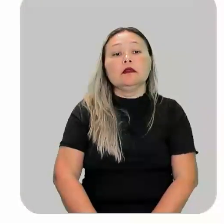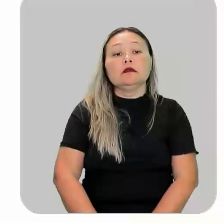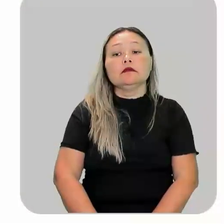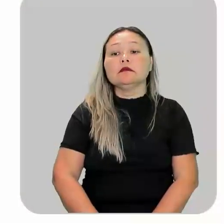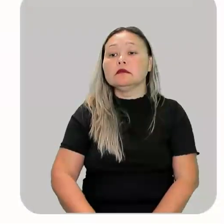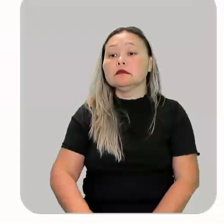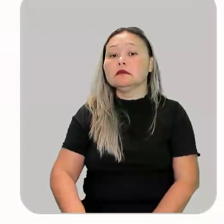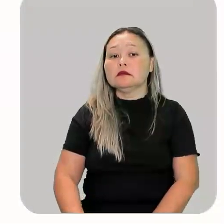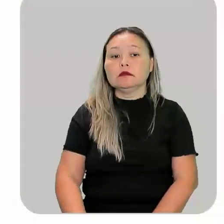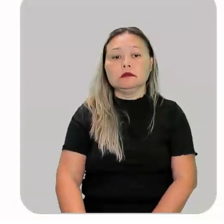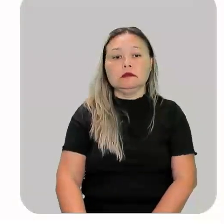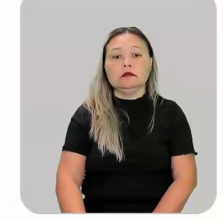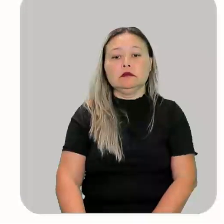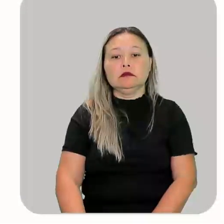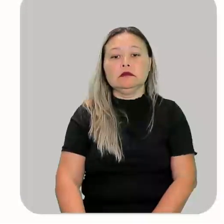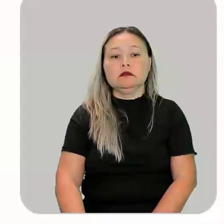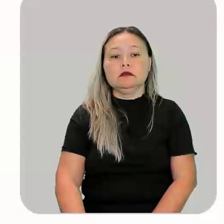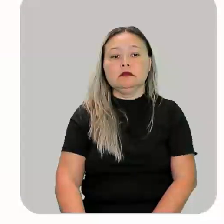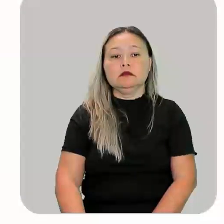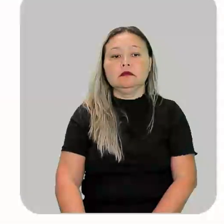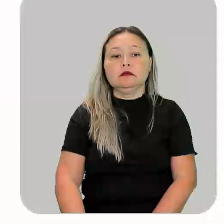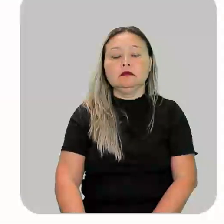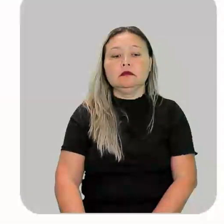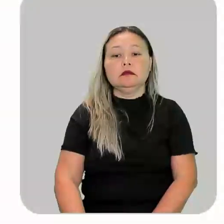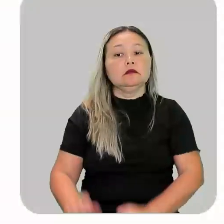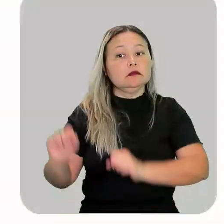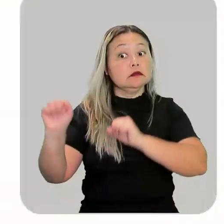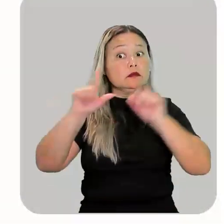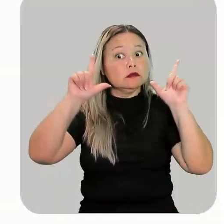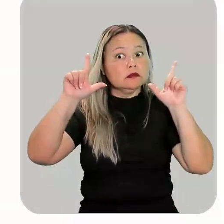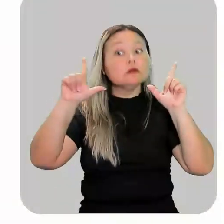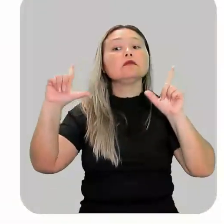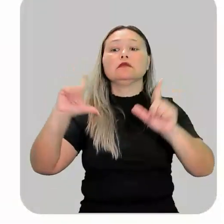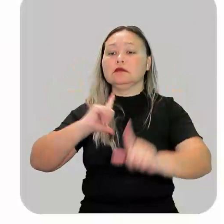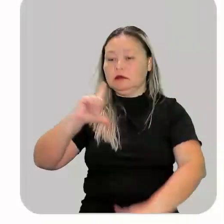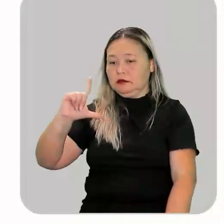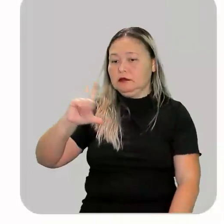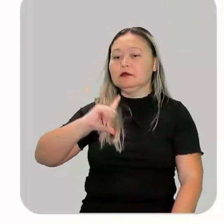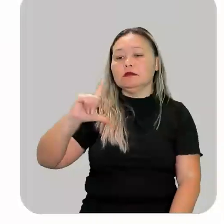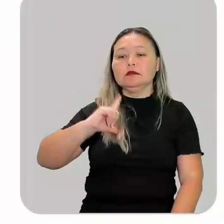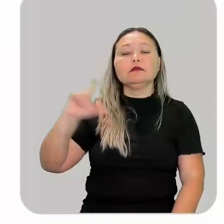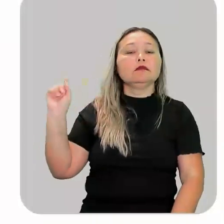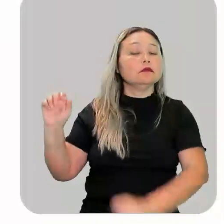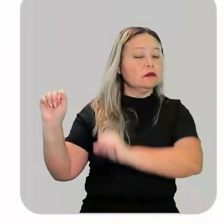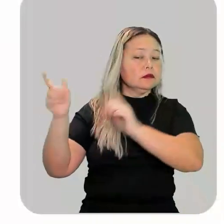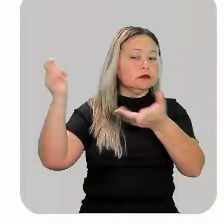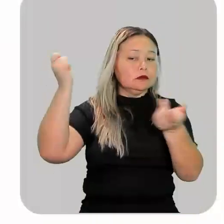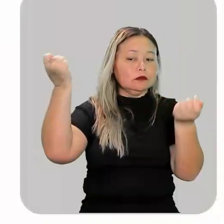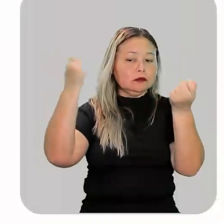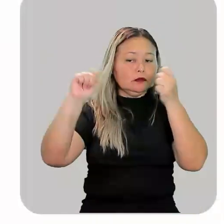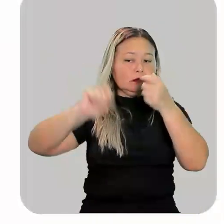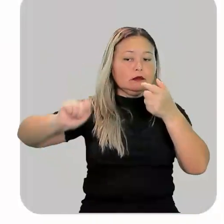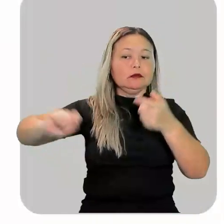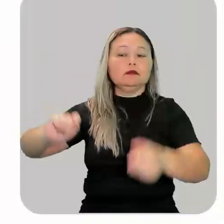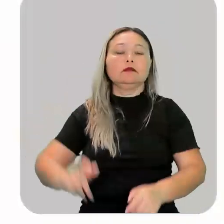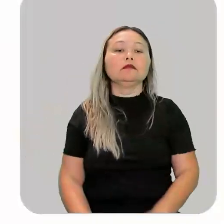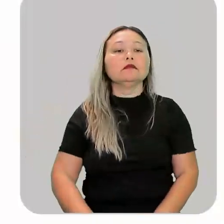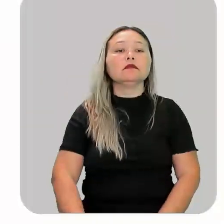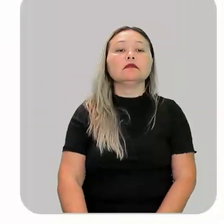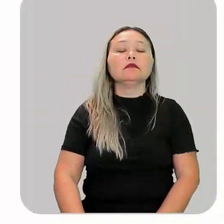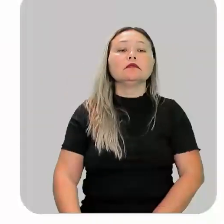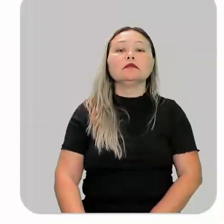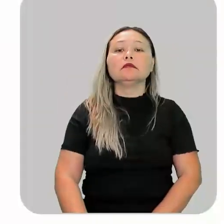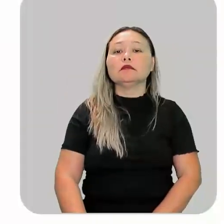Tem um espacinho para fazer? Acho que não, né? Uma página em branco? Tem lá. Vamos resolver. Vamos resolver. Então